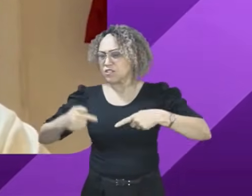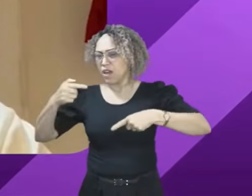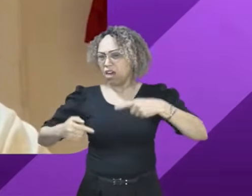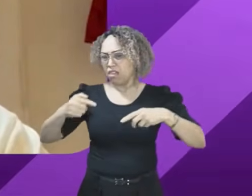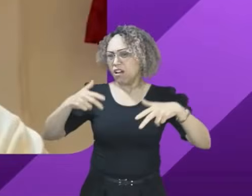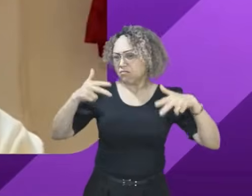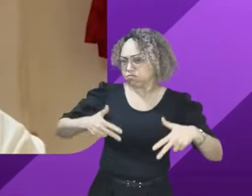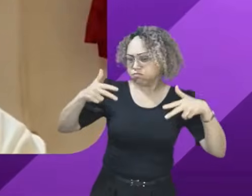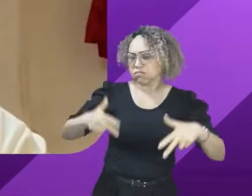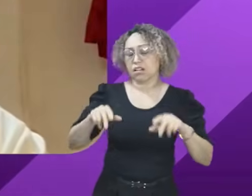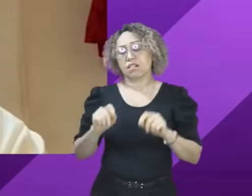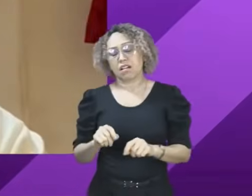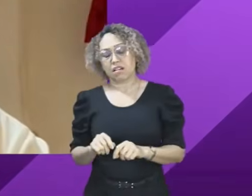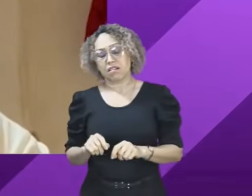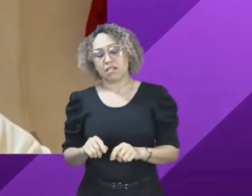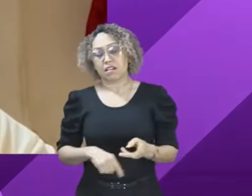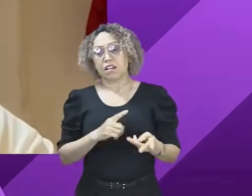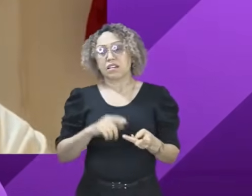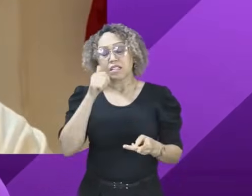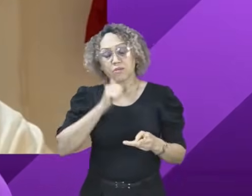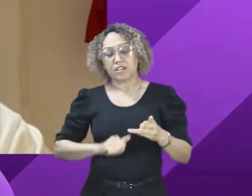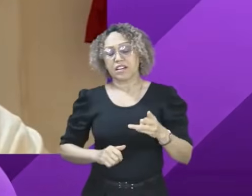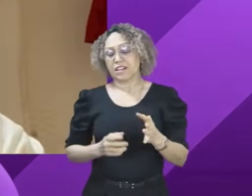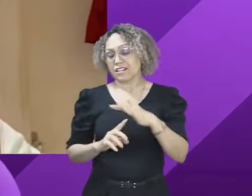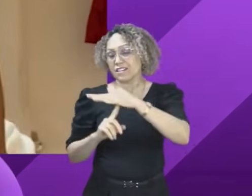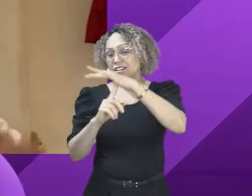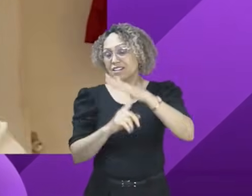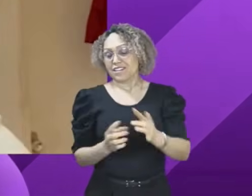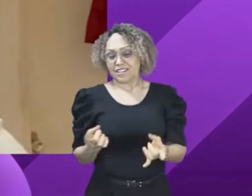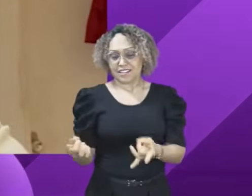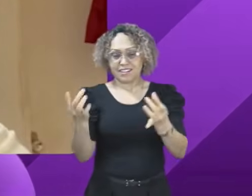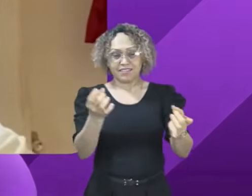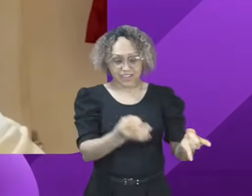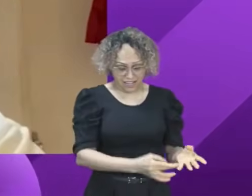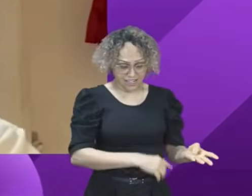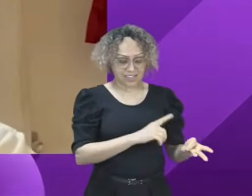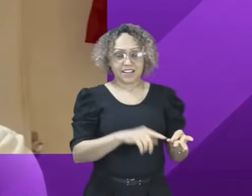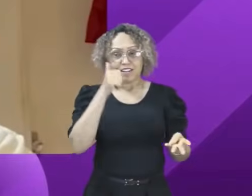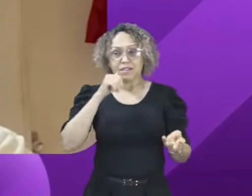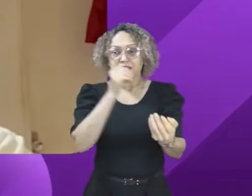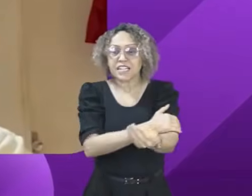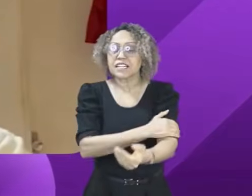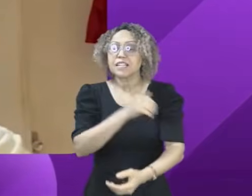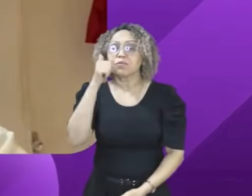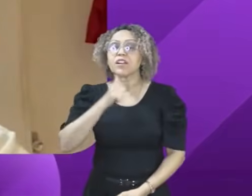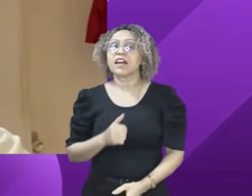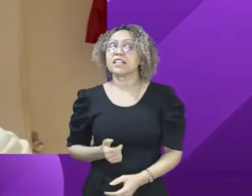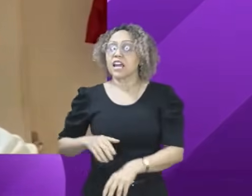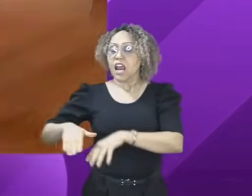das feirantes e das barraqueiras de praia. É ali onde a gente consegue